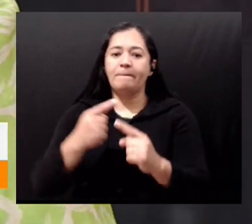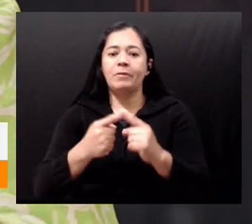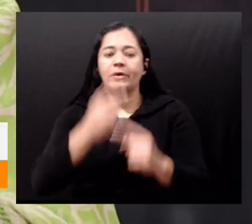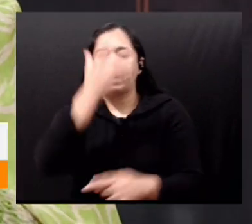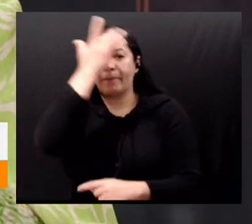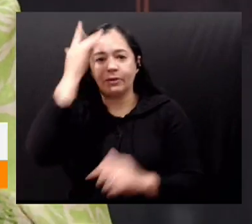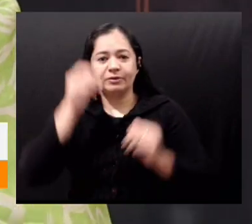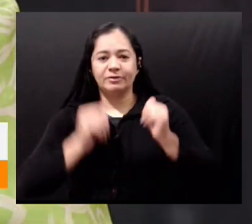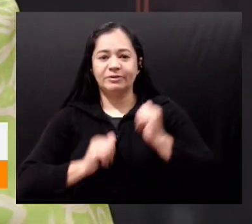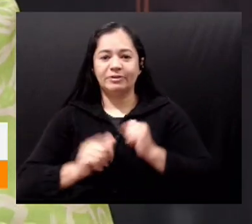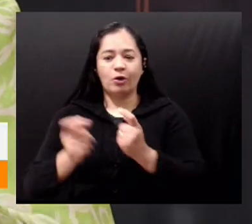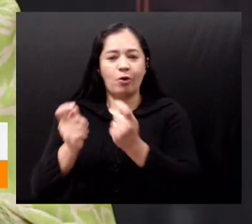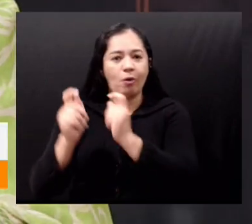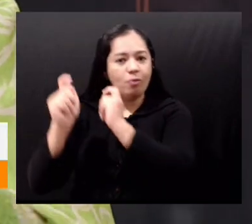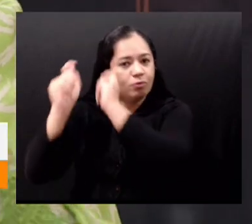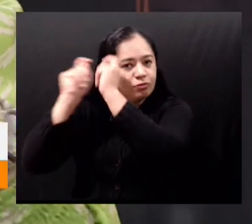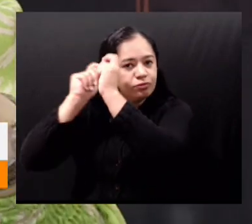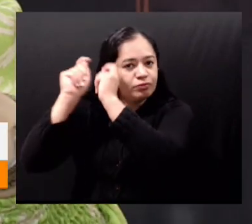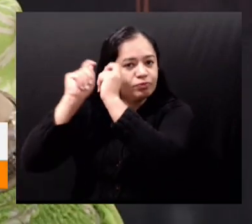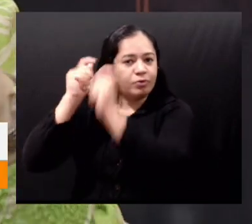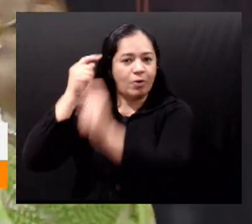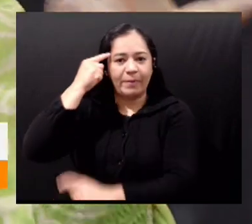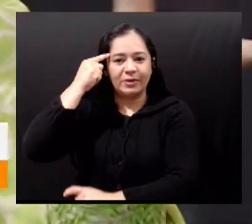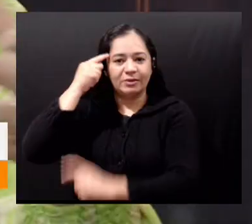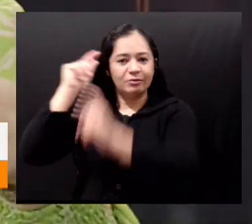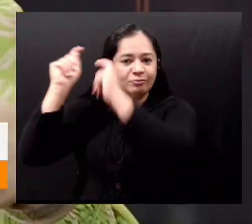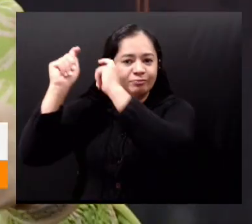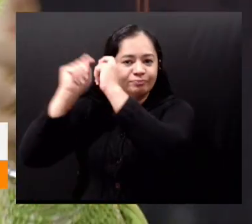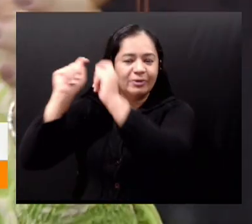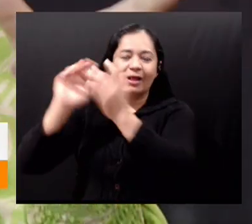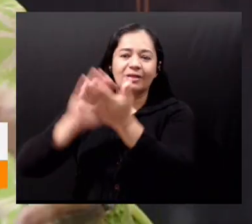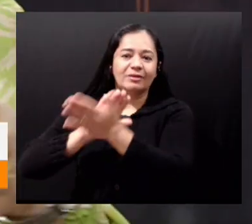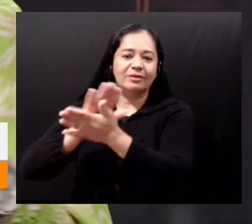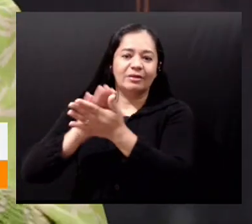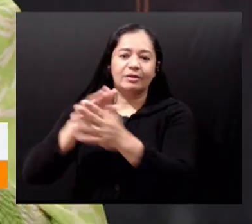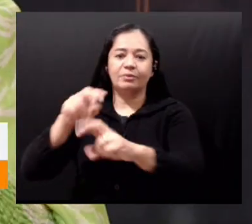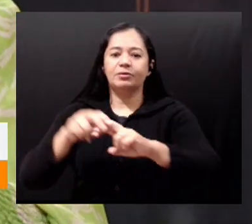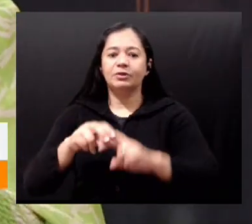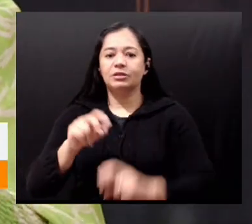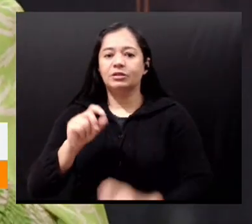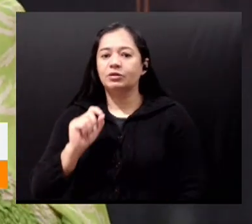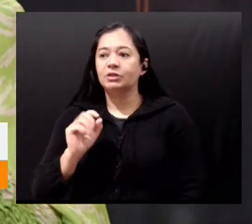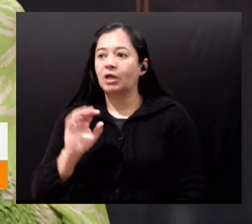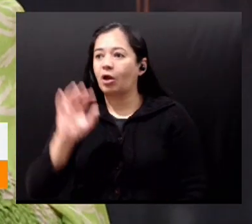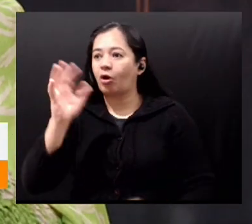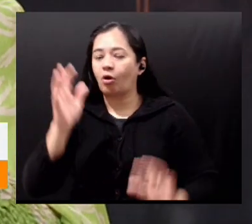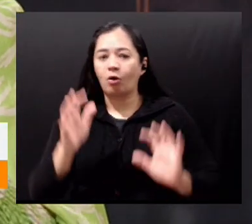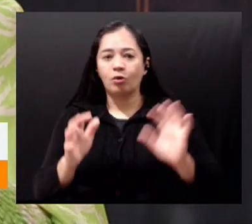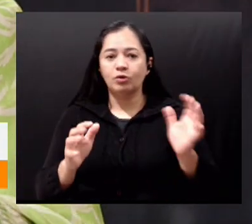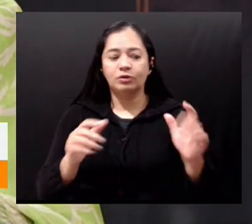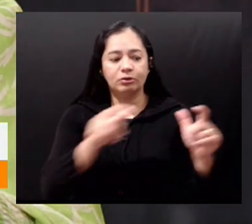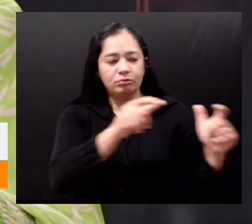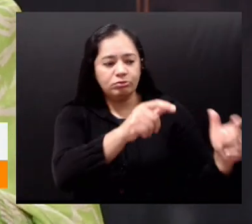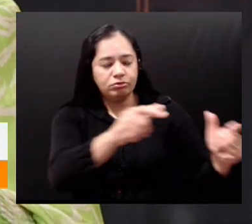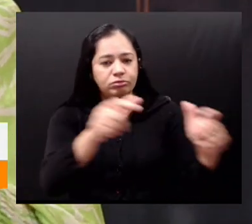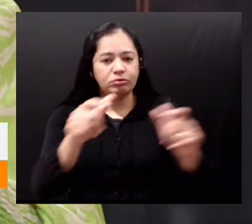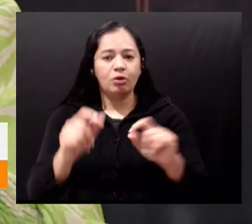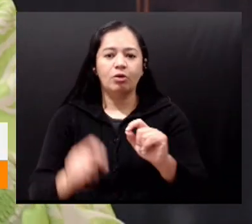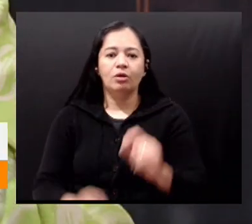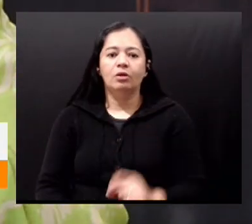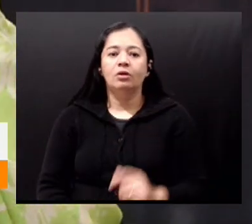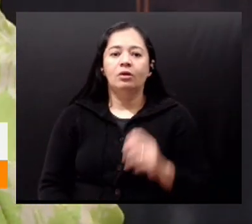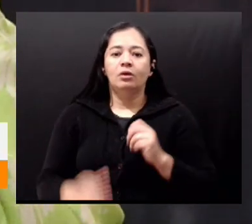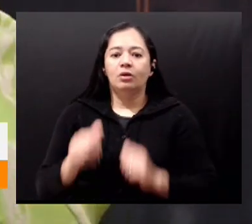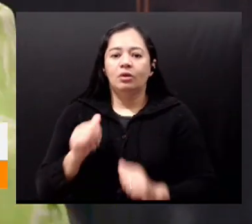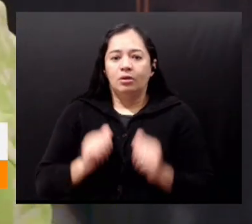Sim. Então, por isso que o que vem acontecendo nesses lugares é a ansiedade coletiva.